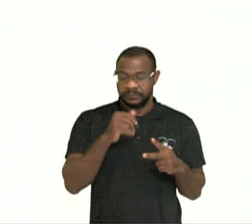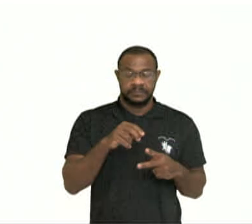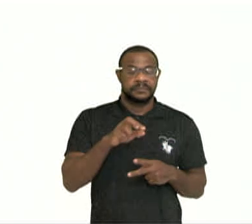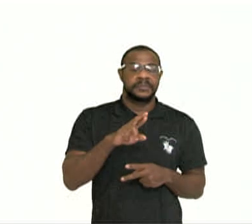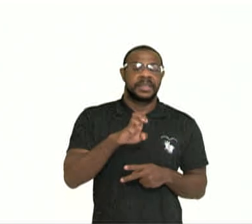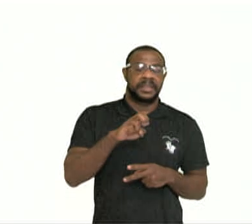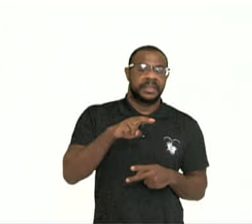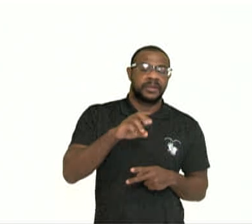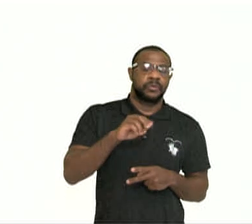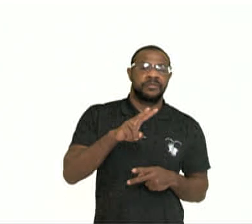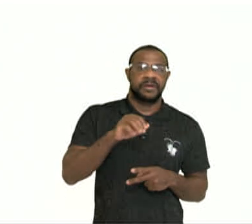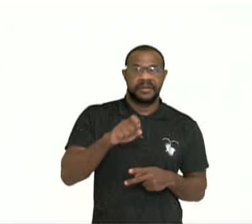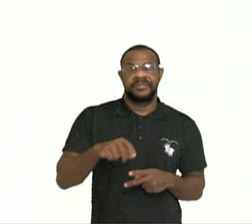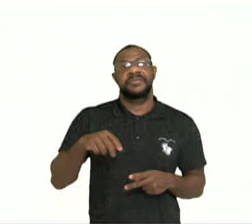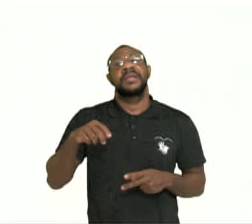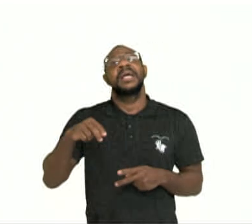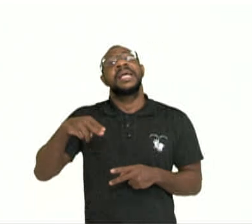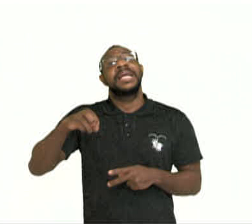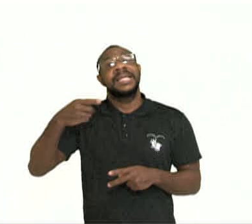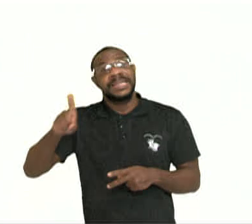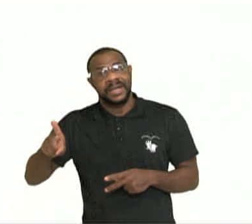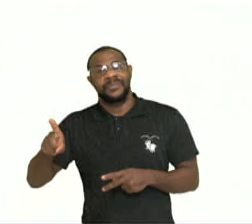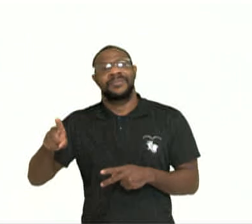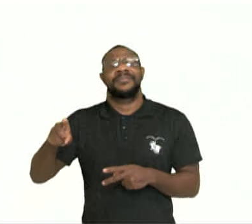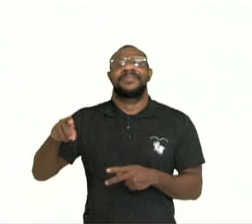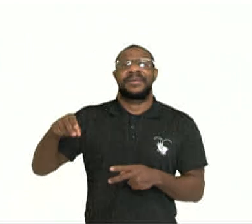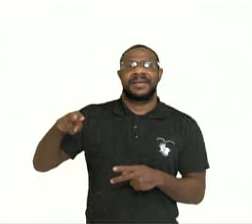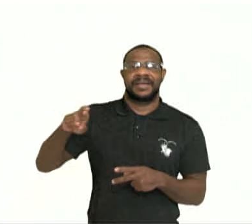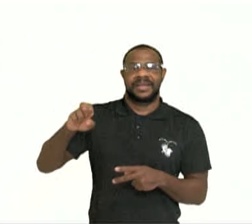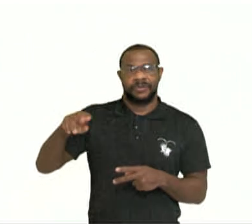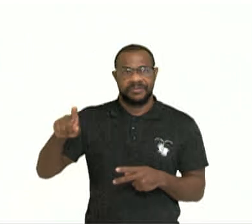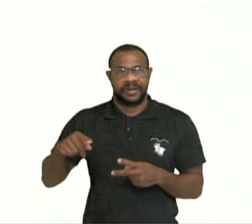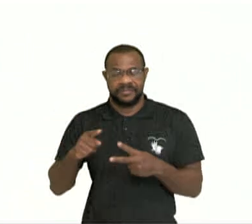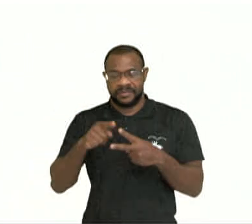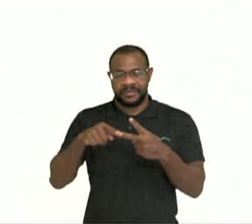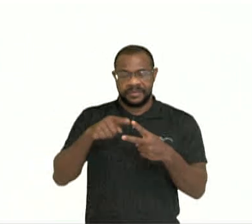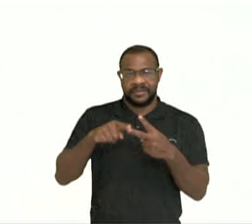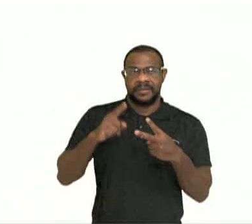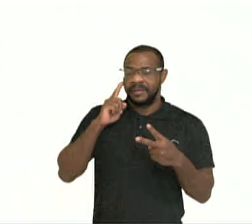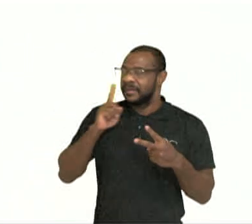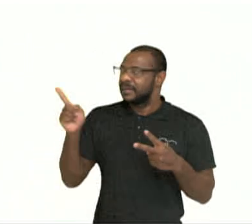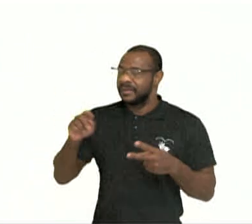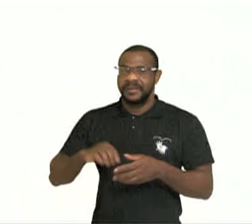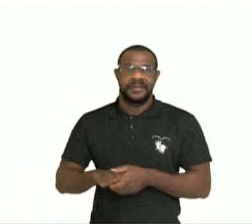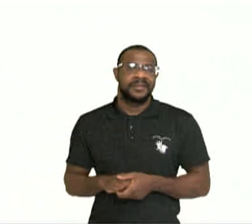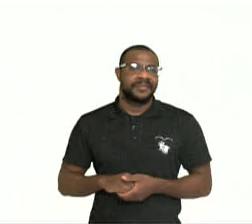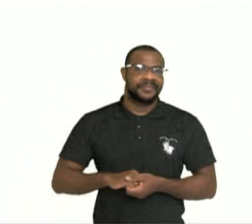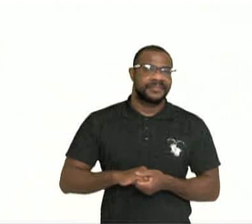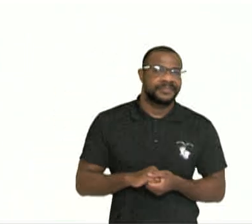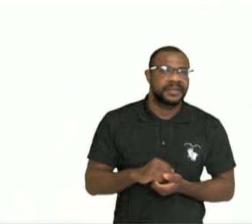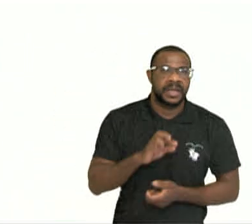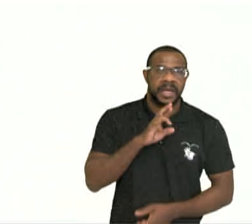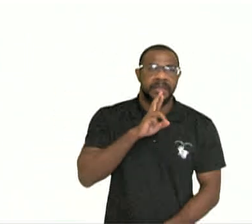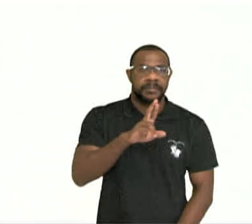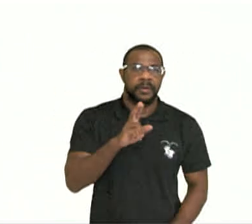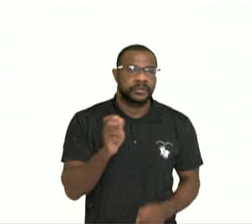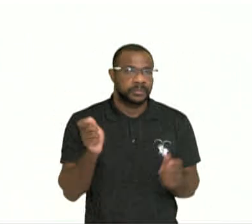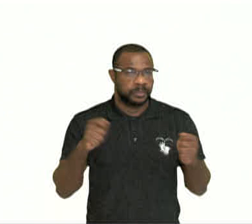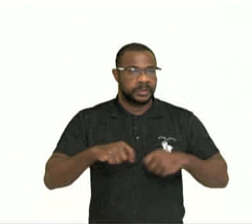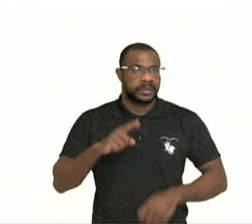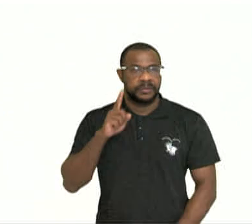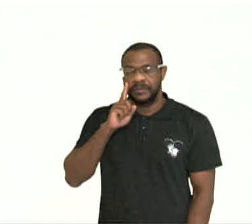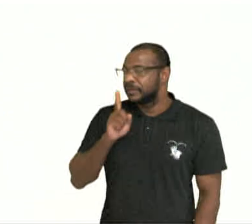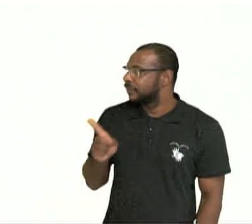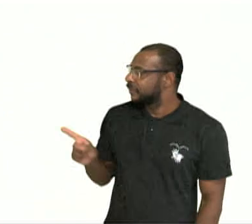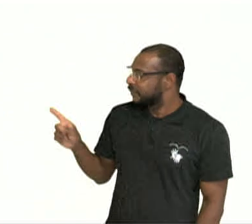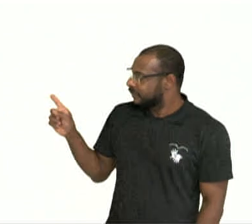não renováveis é que as renováveis utilizam recursos que não se esgotam ou que se regeneram na natureza. Já as fontes de